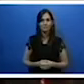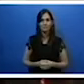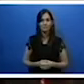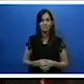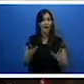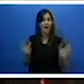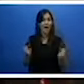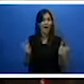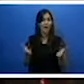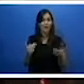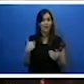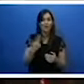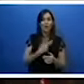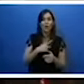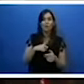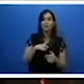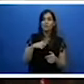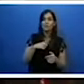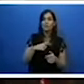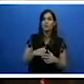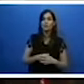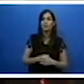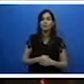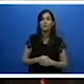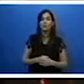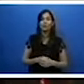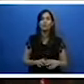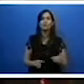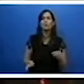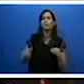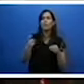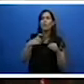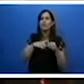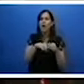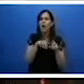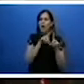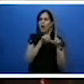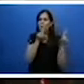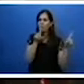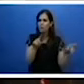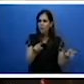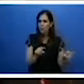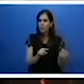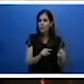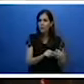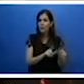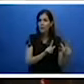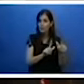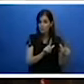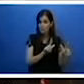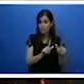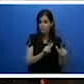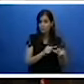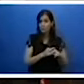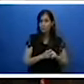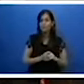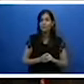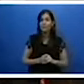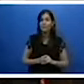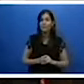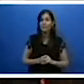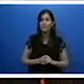E agora, nós vamos voltar lá para a lousa, né? Do nosso monitor.